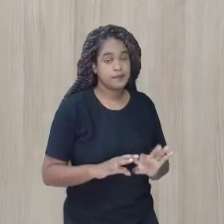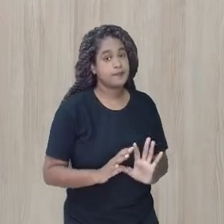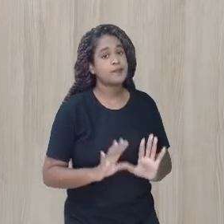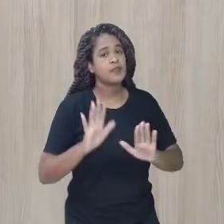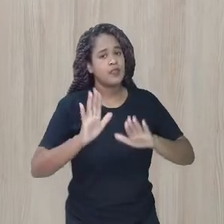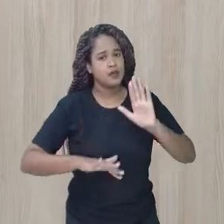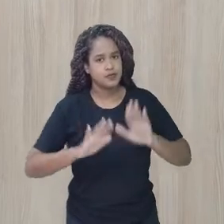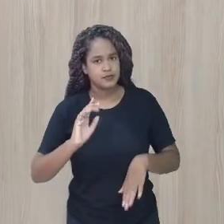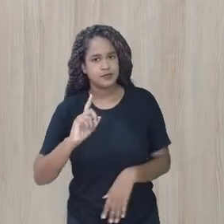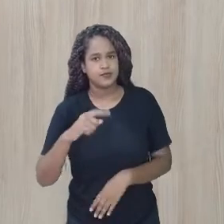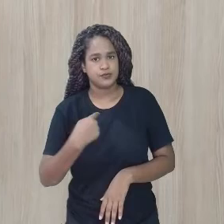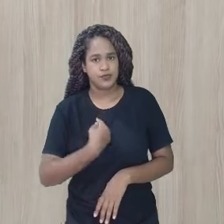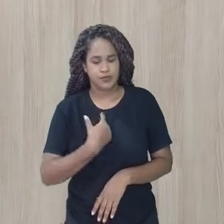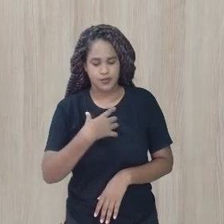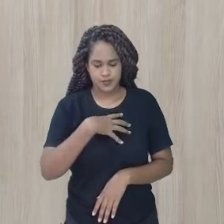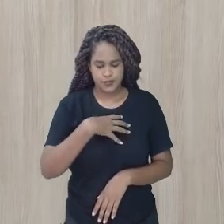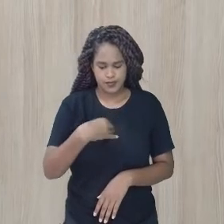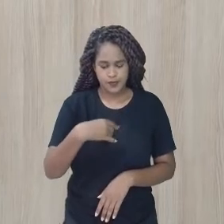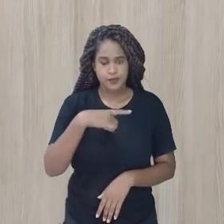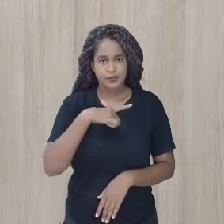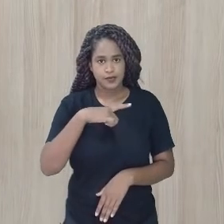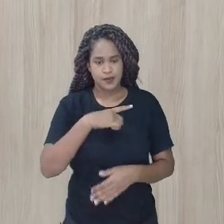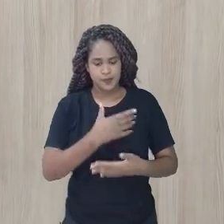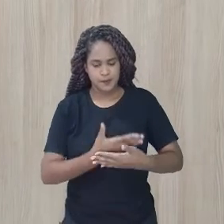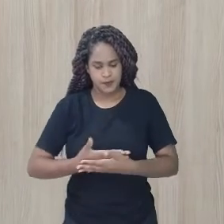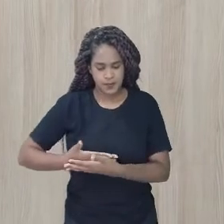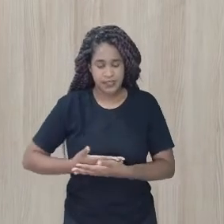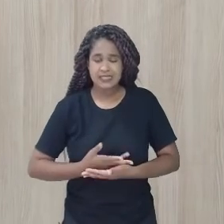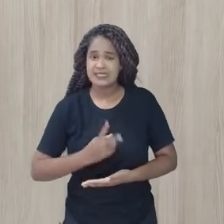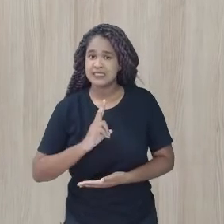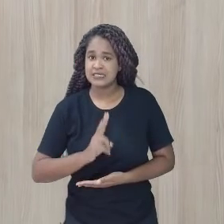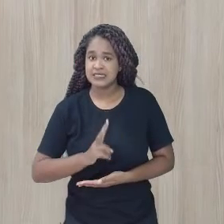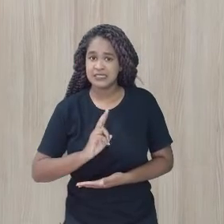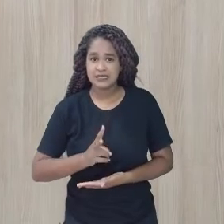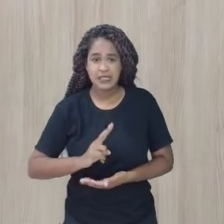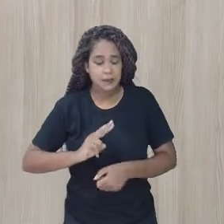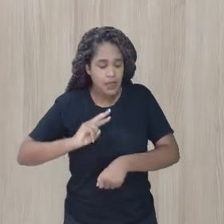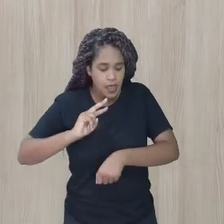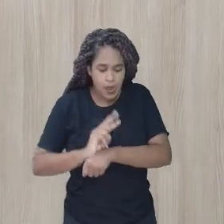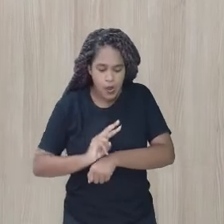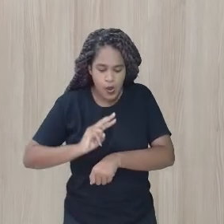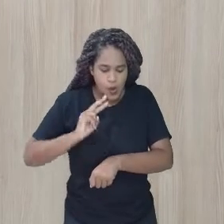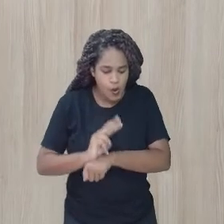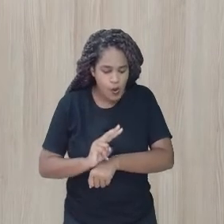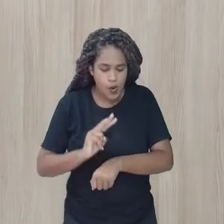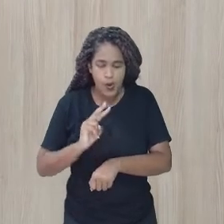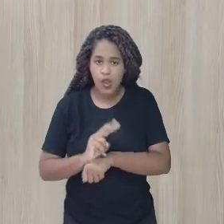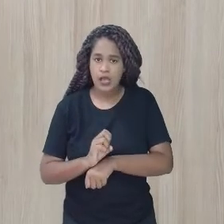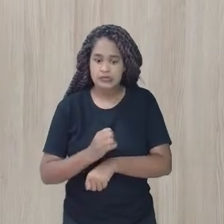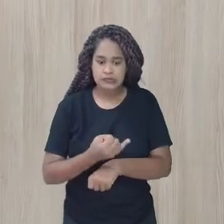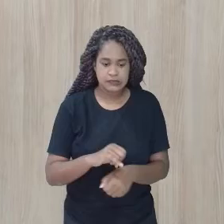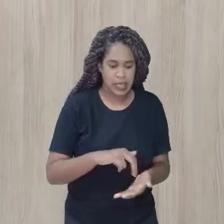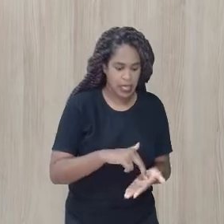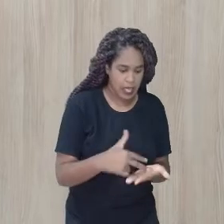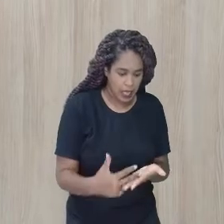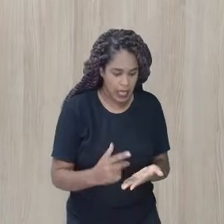é? De trocar a fralda, de ver se a roupa está limpa, se caiu, a gente vai lá, ajuda,